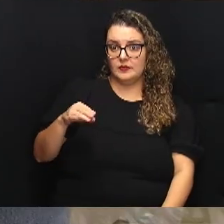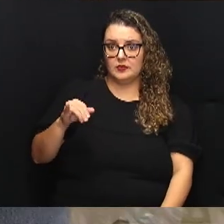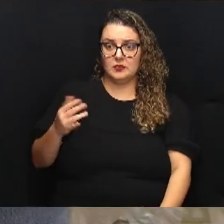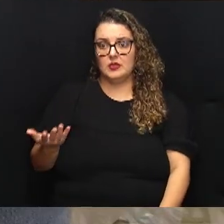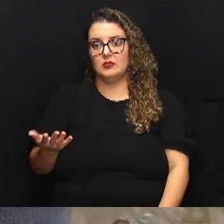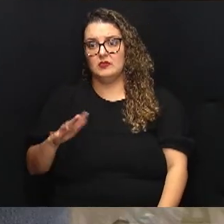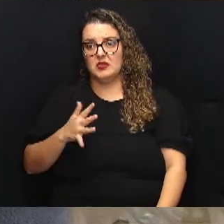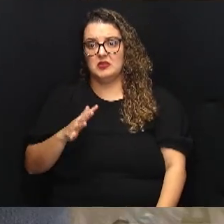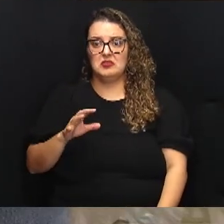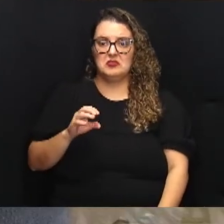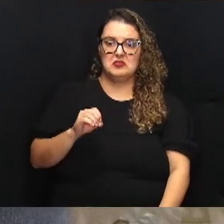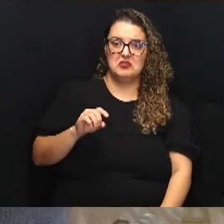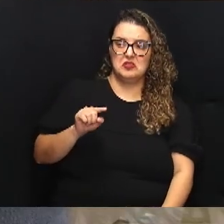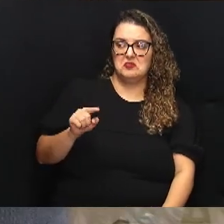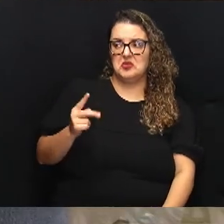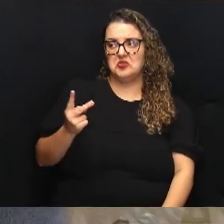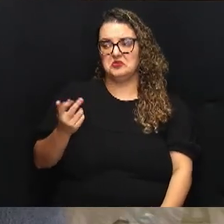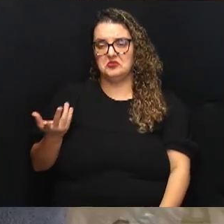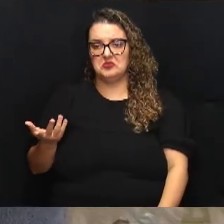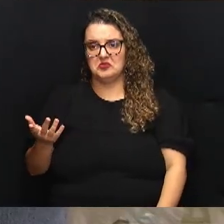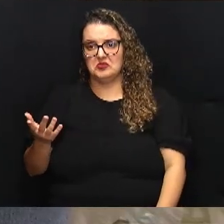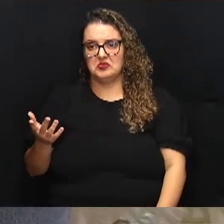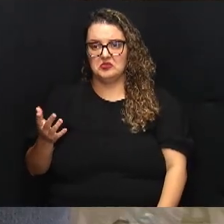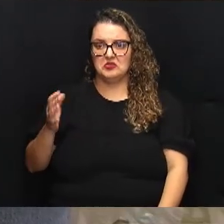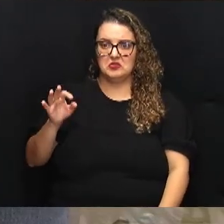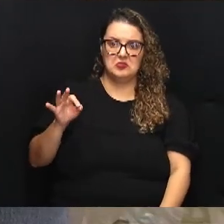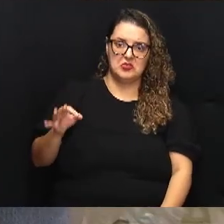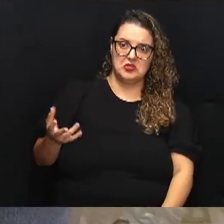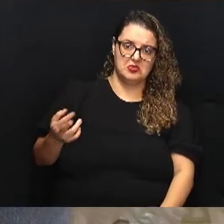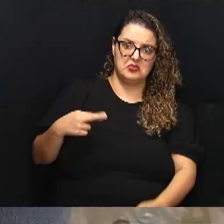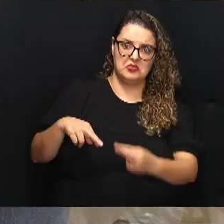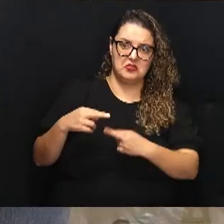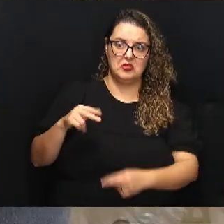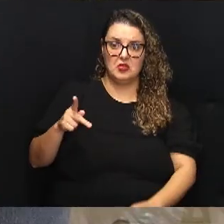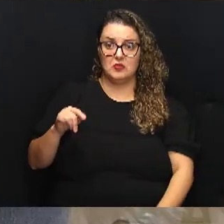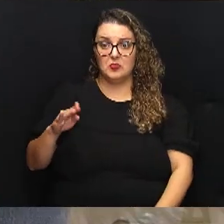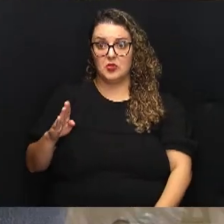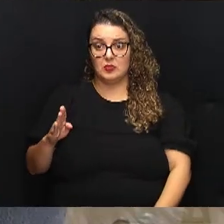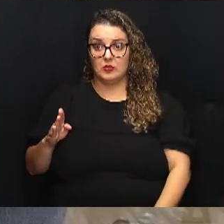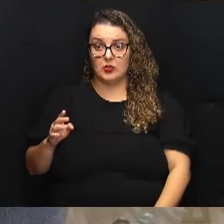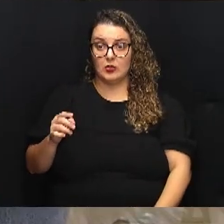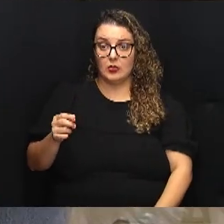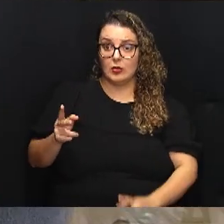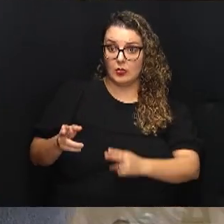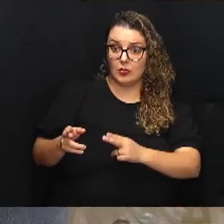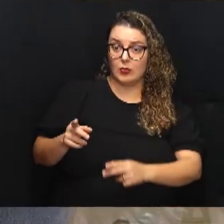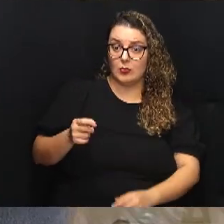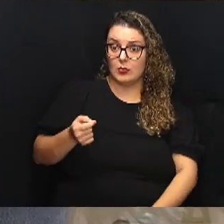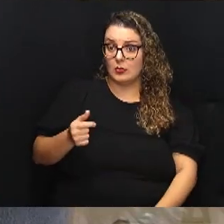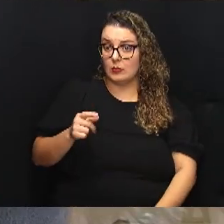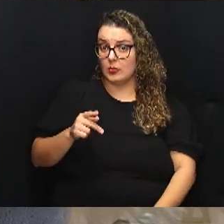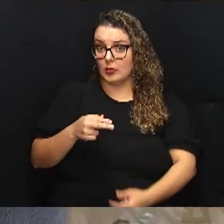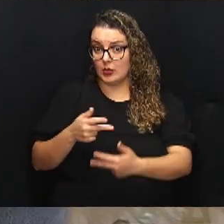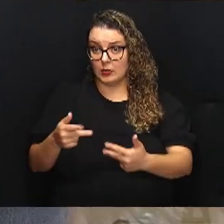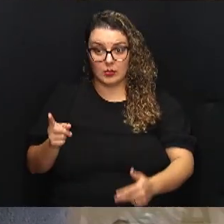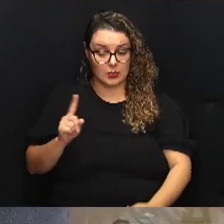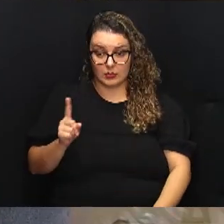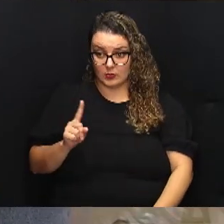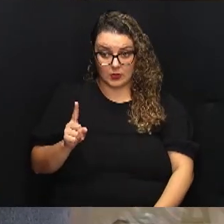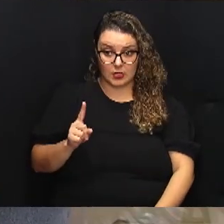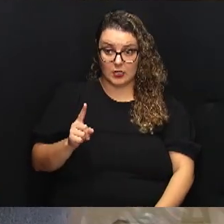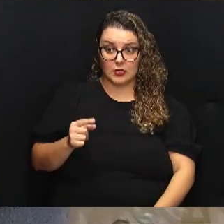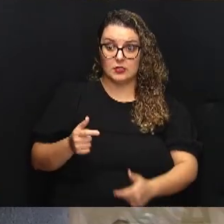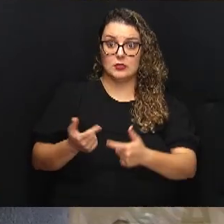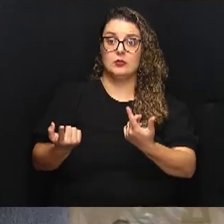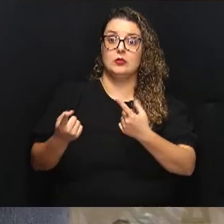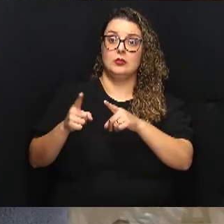menos 0,2 pontos percentuais em relação ao PIB, como se fosse pouca coisa. Não é. São grandes parceiros